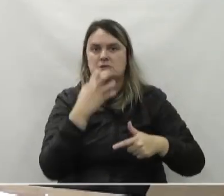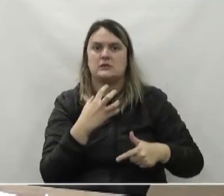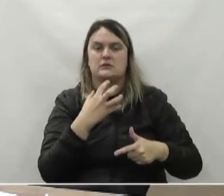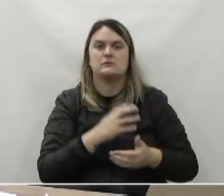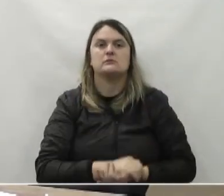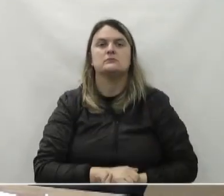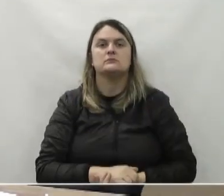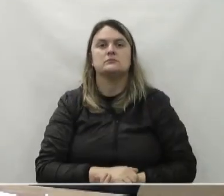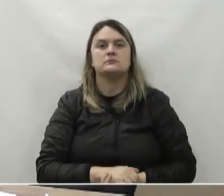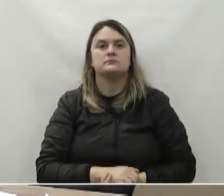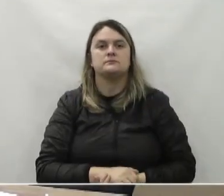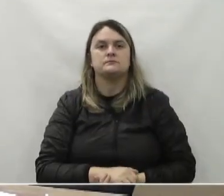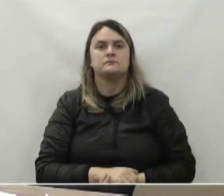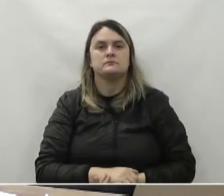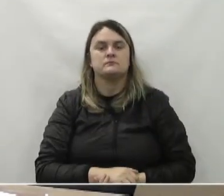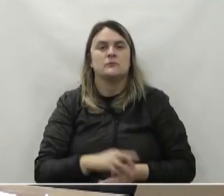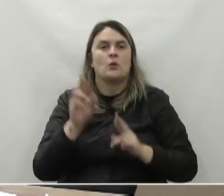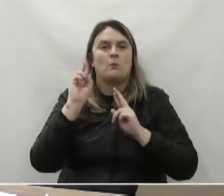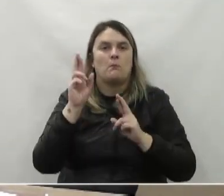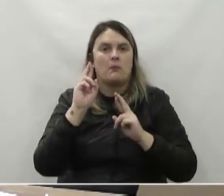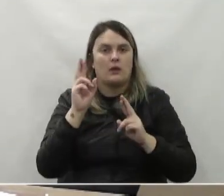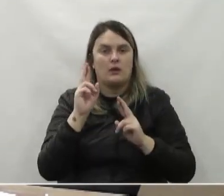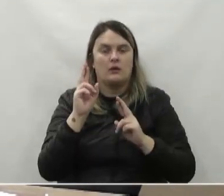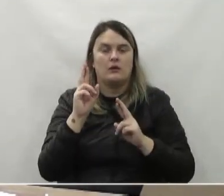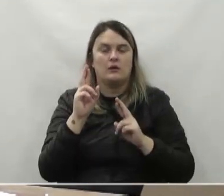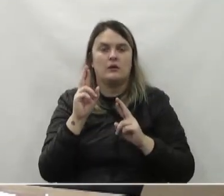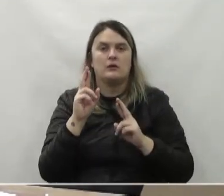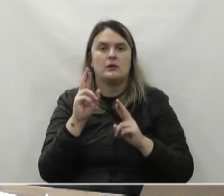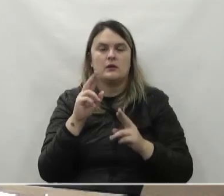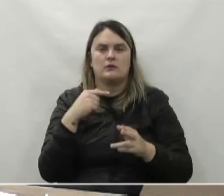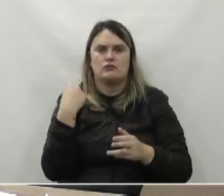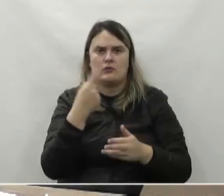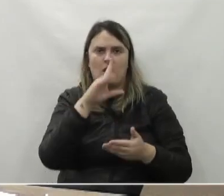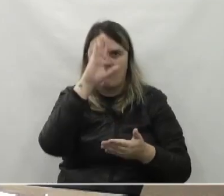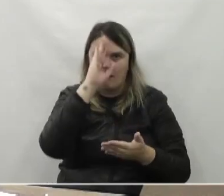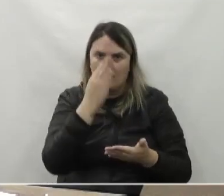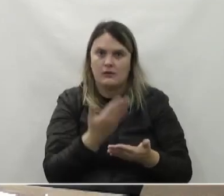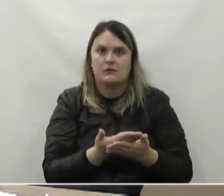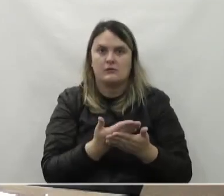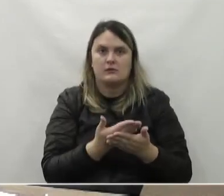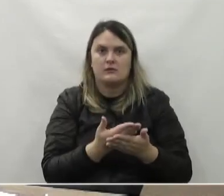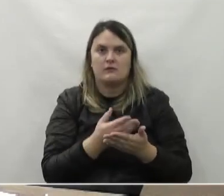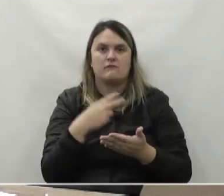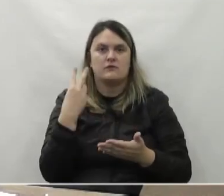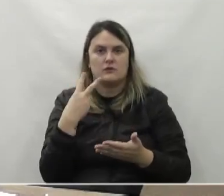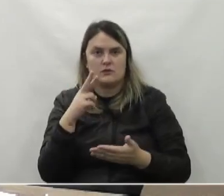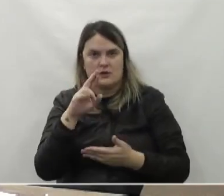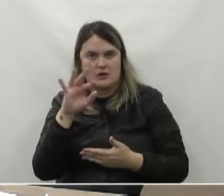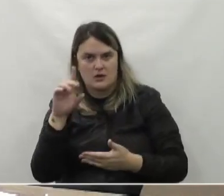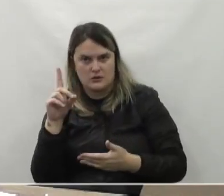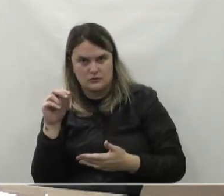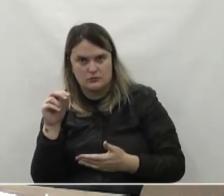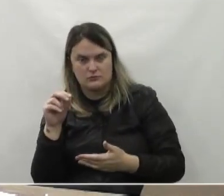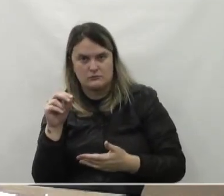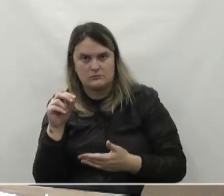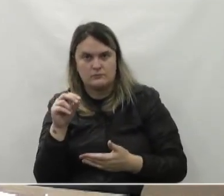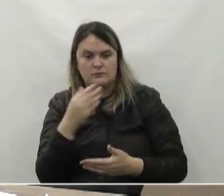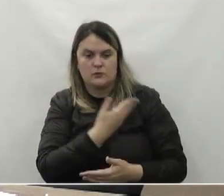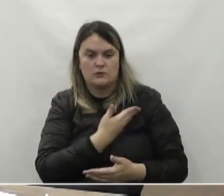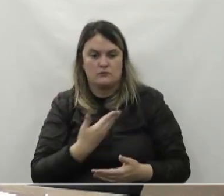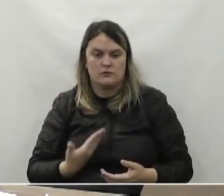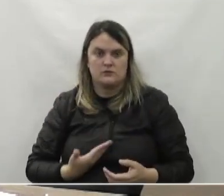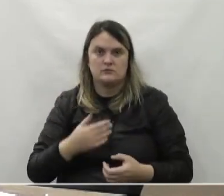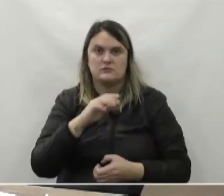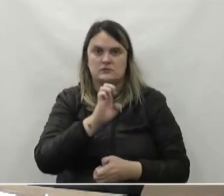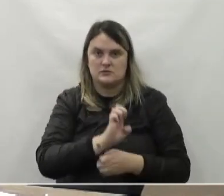tempo, né? E temos plena convicção, vereador Sass, que o governo